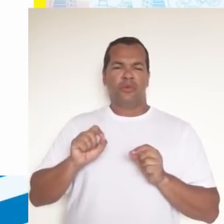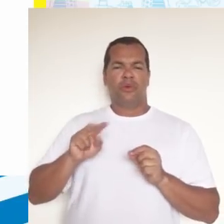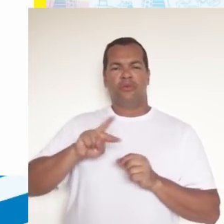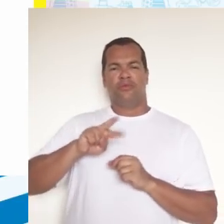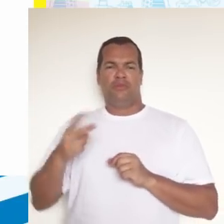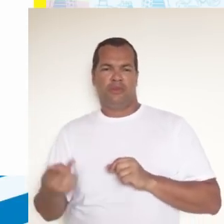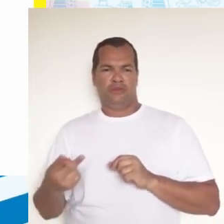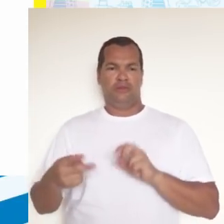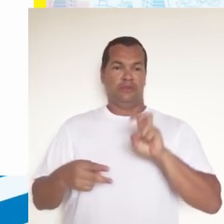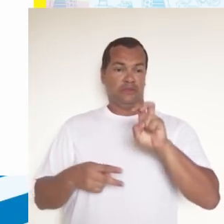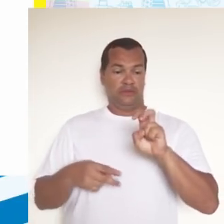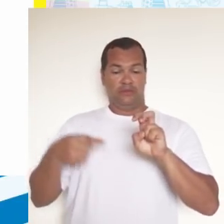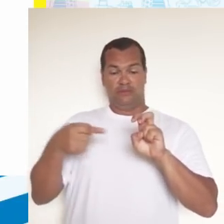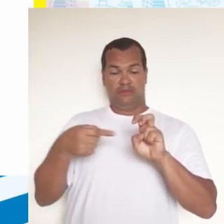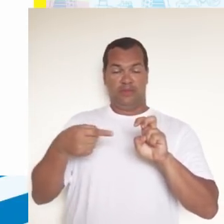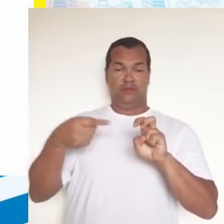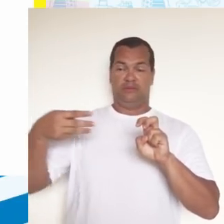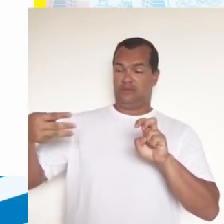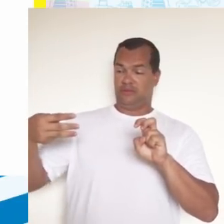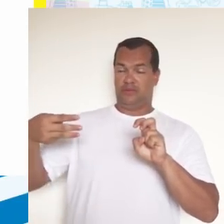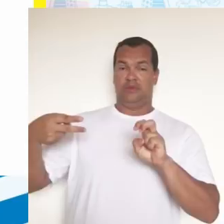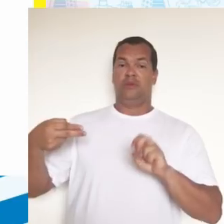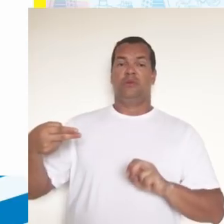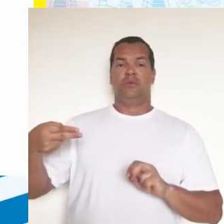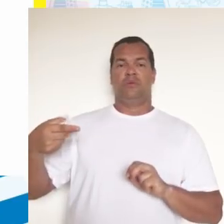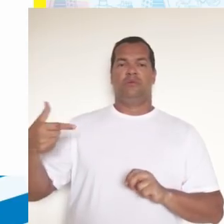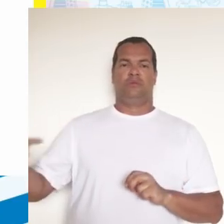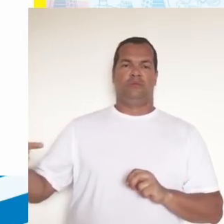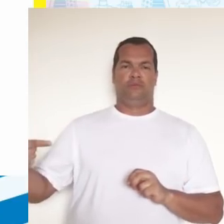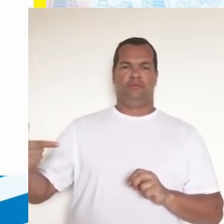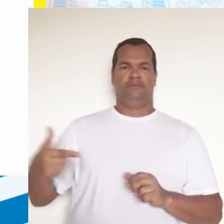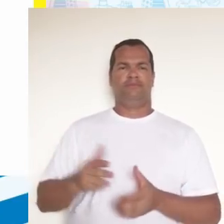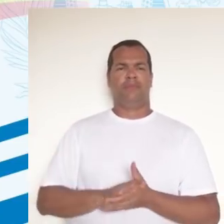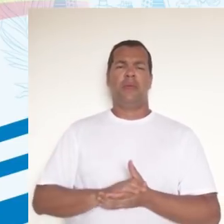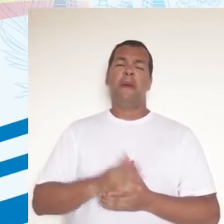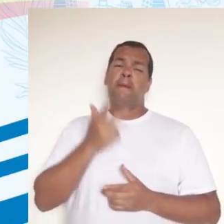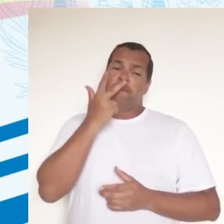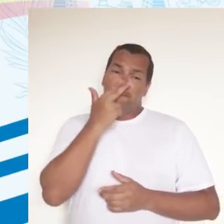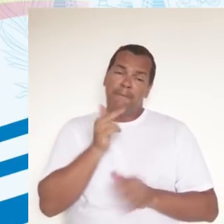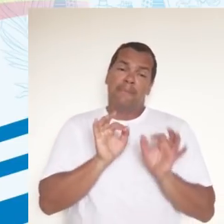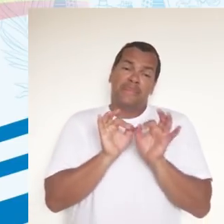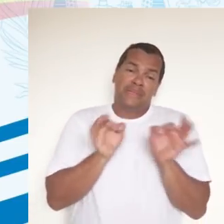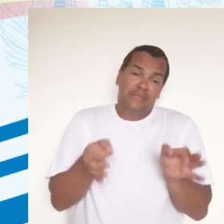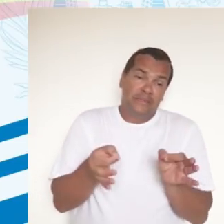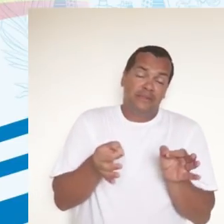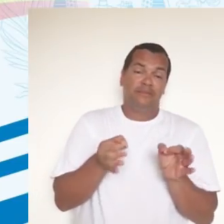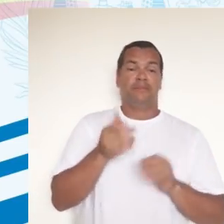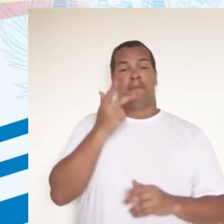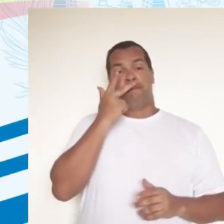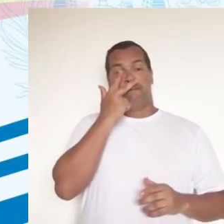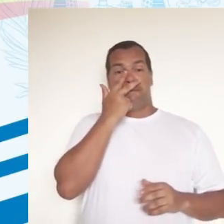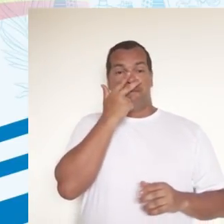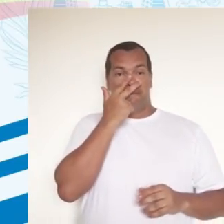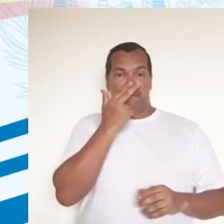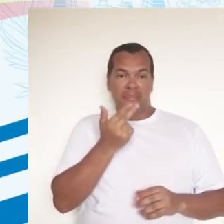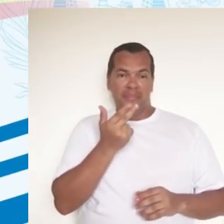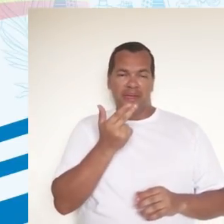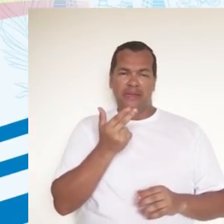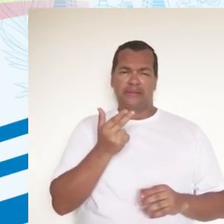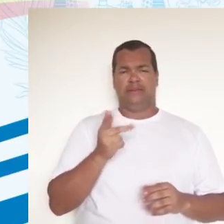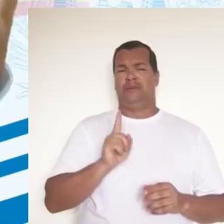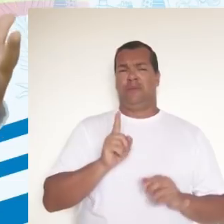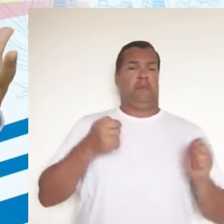a operação inversa, 5 menos 3 igual a 2. Parece muito simples, parece